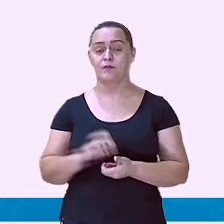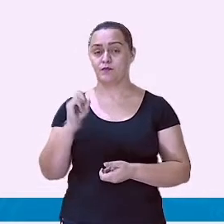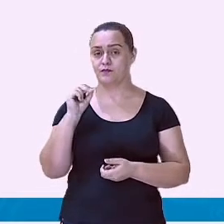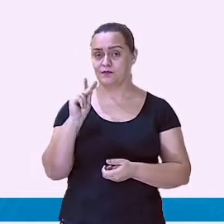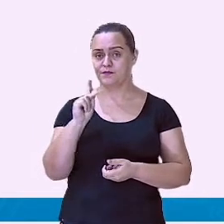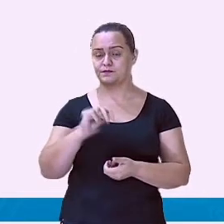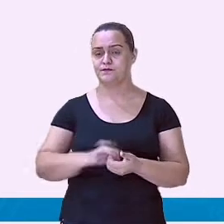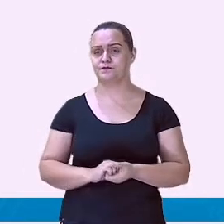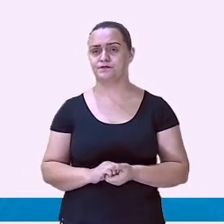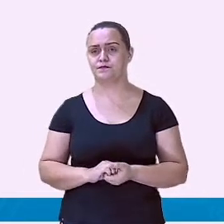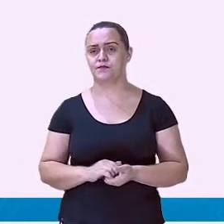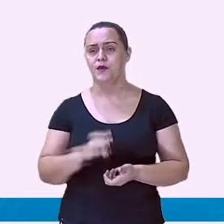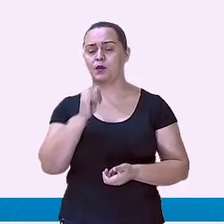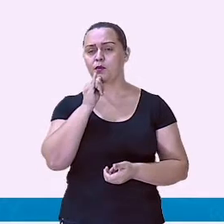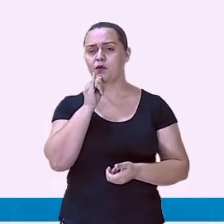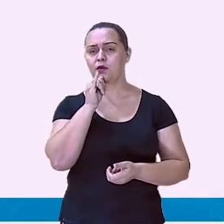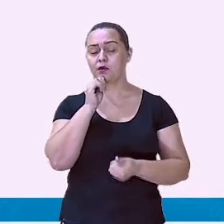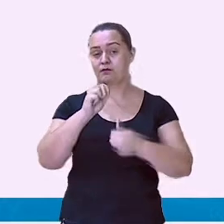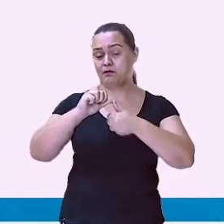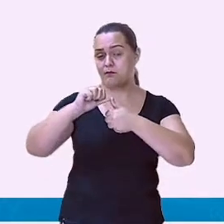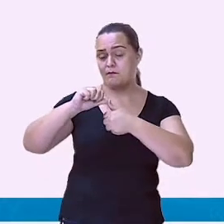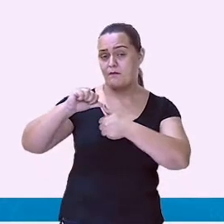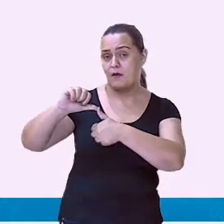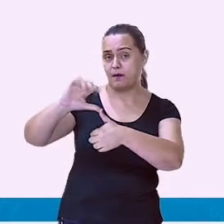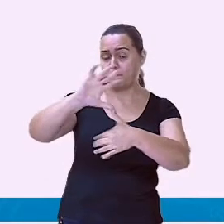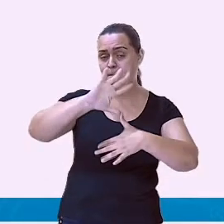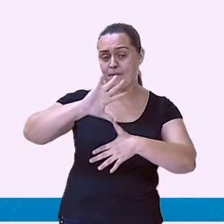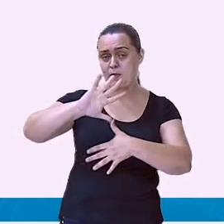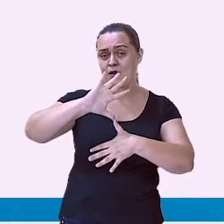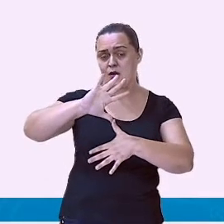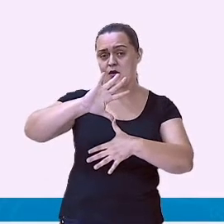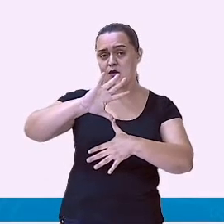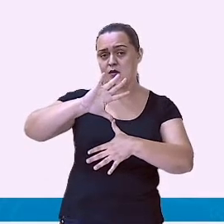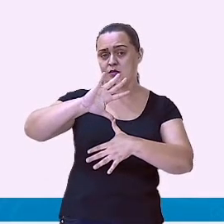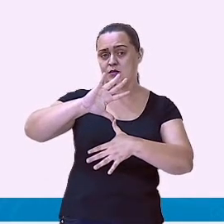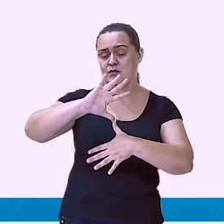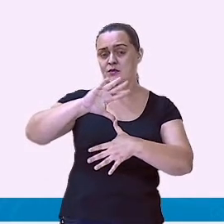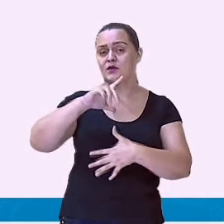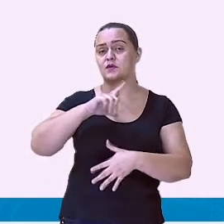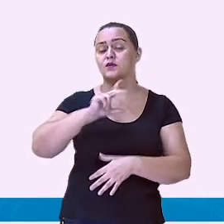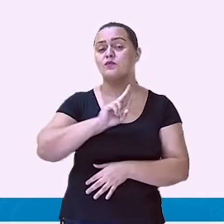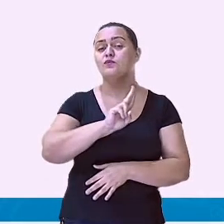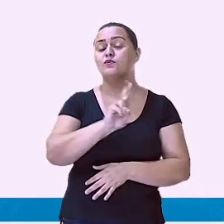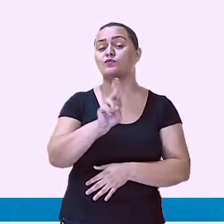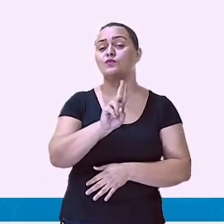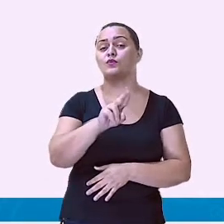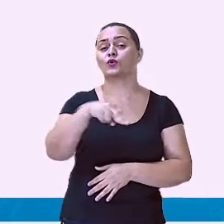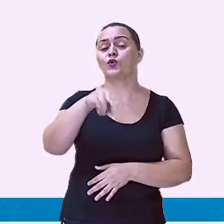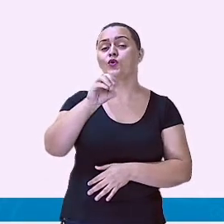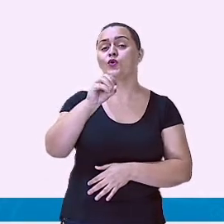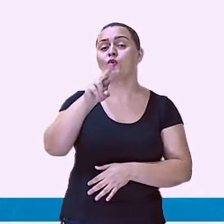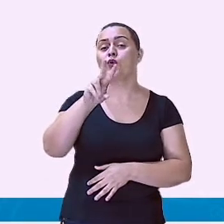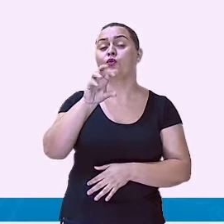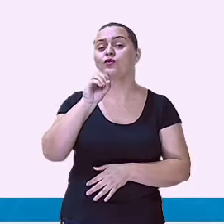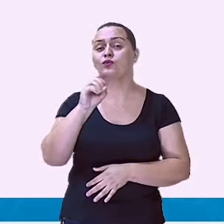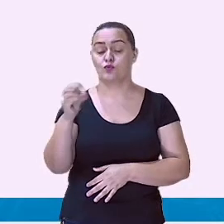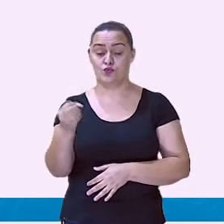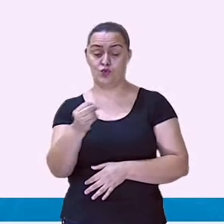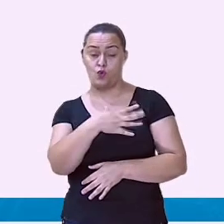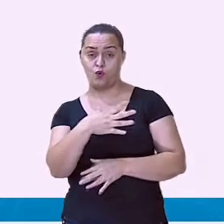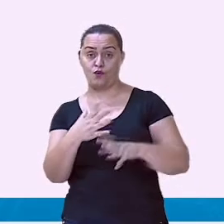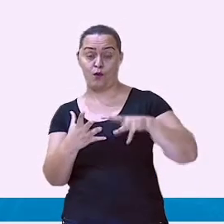Ok? Porque a América, o continente, ele recebe o nome de Novo Mundo. E